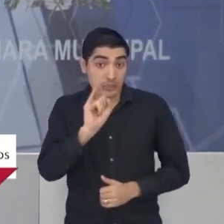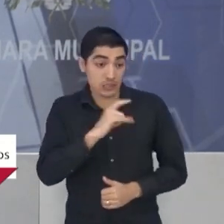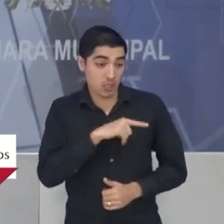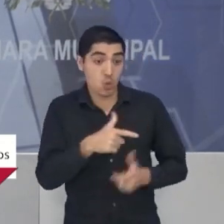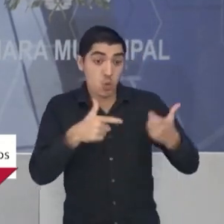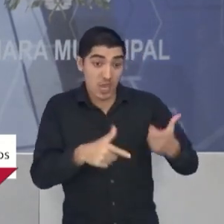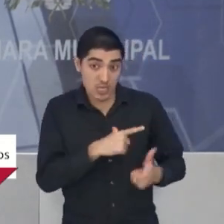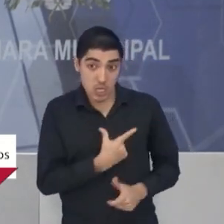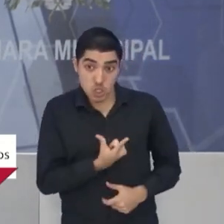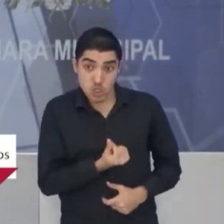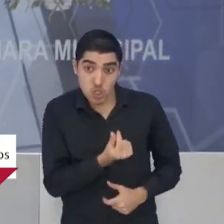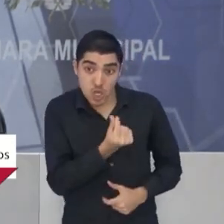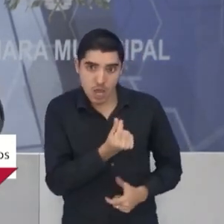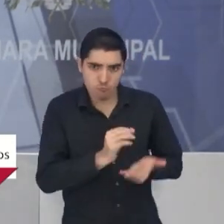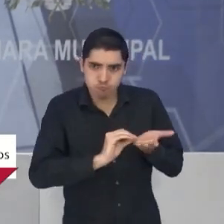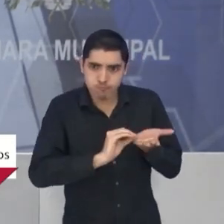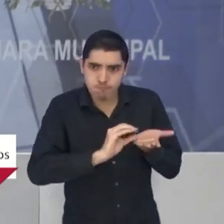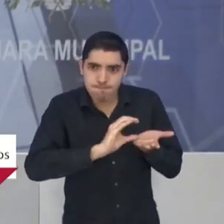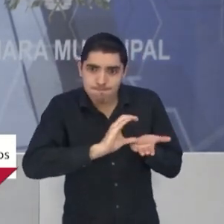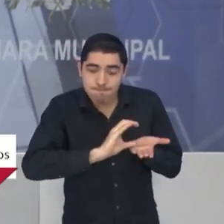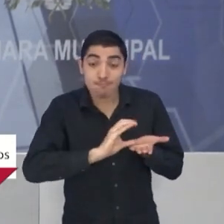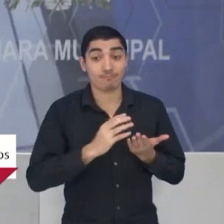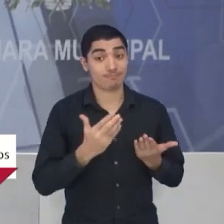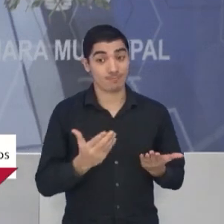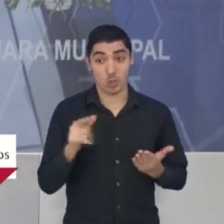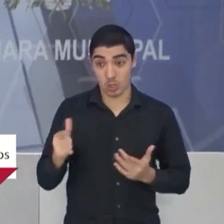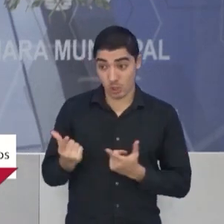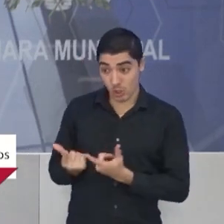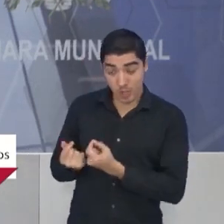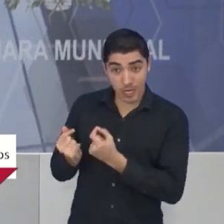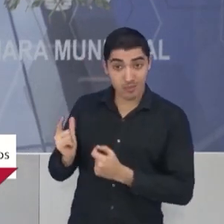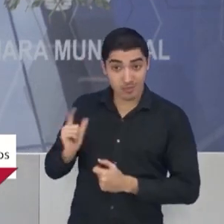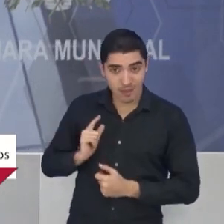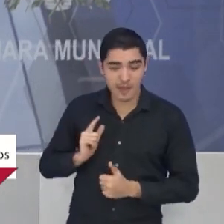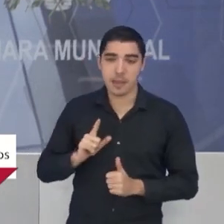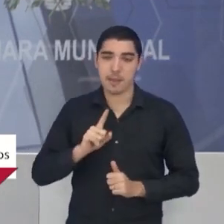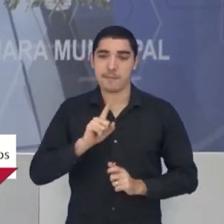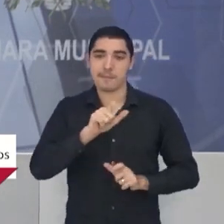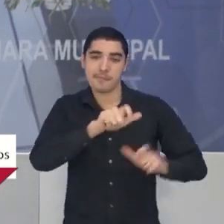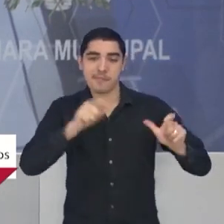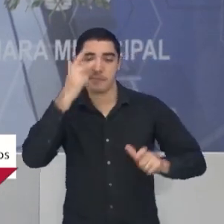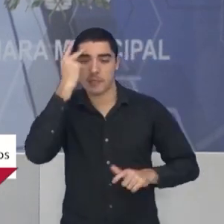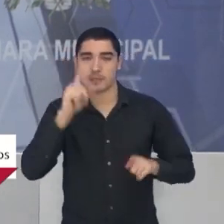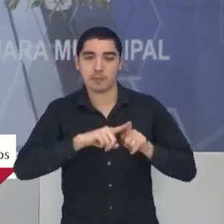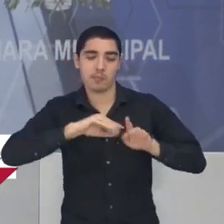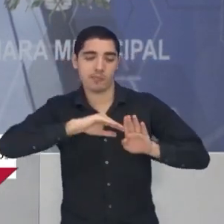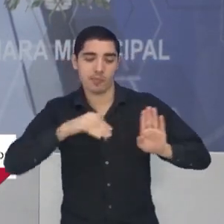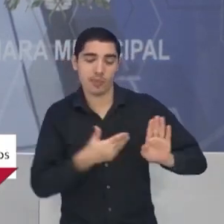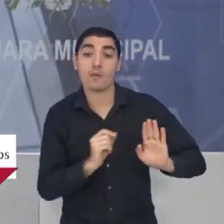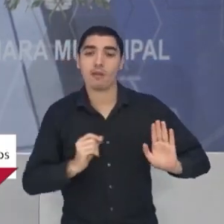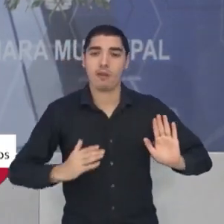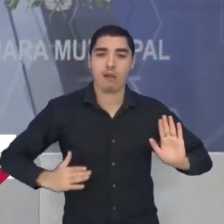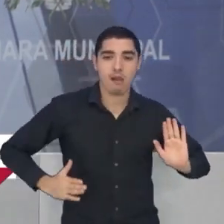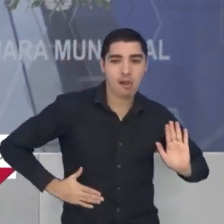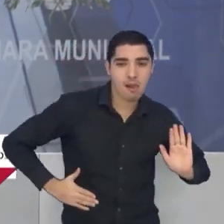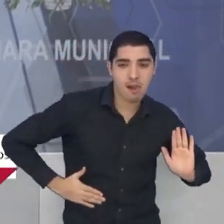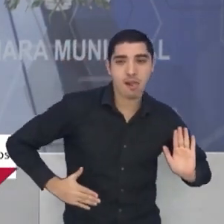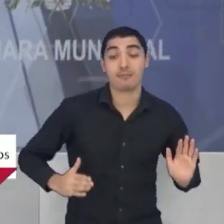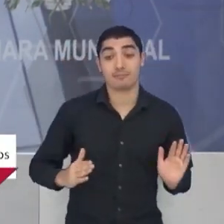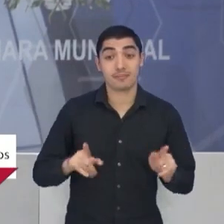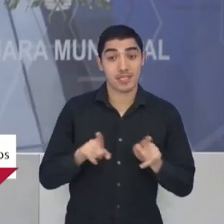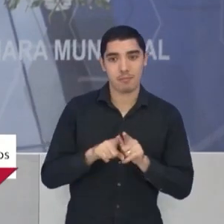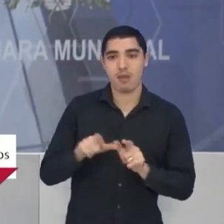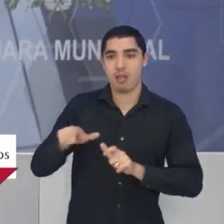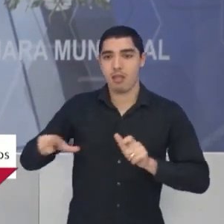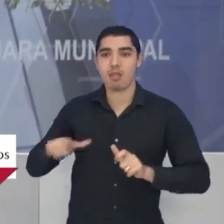aí junto com a chegada do dinheiro chega a malandragem chega a bandidagem chega